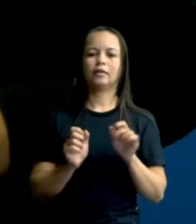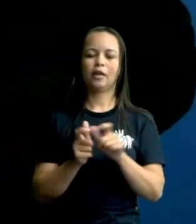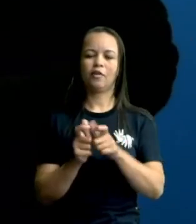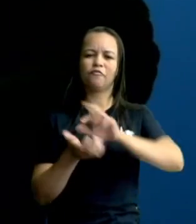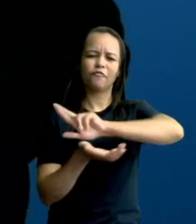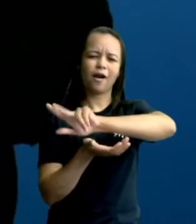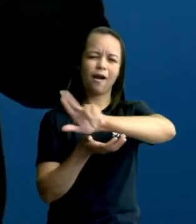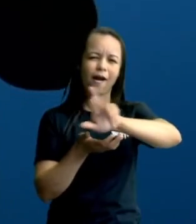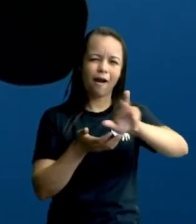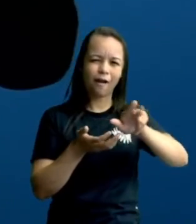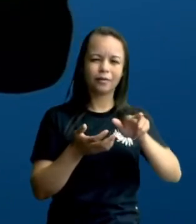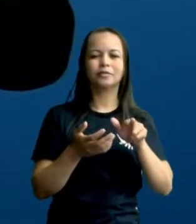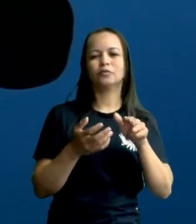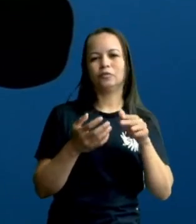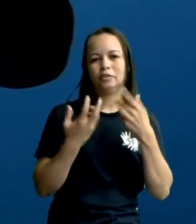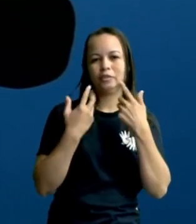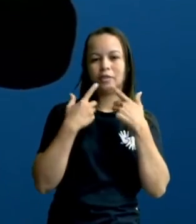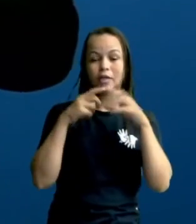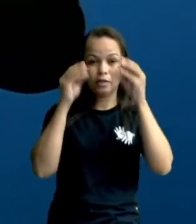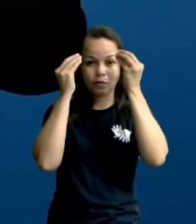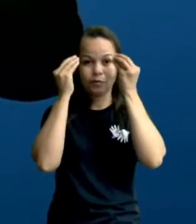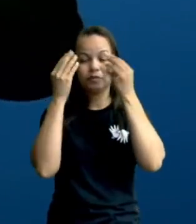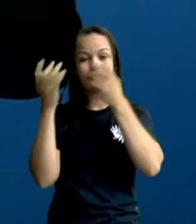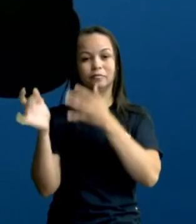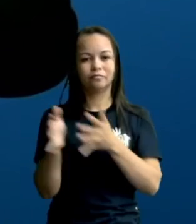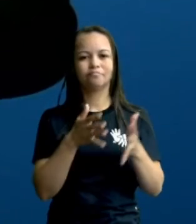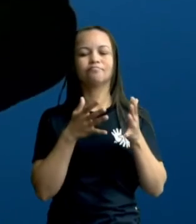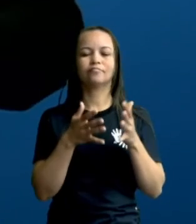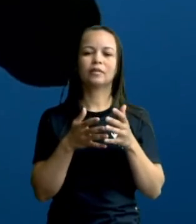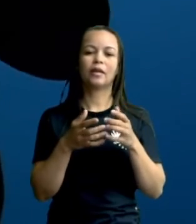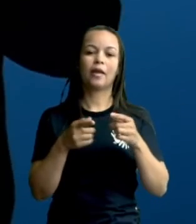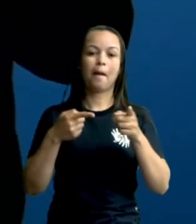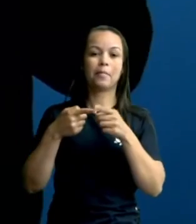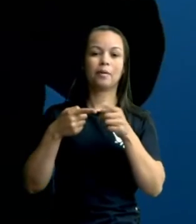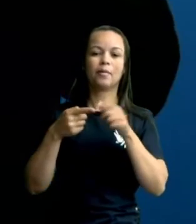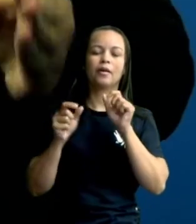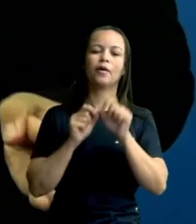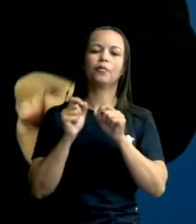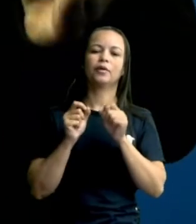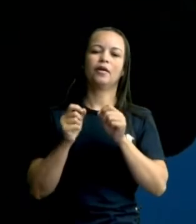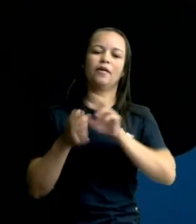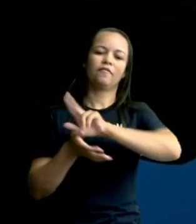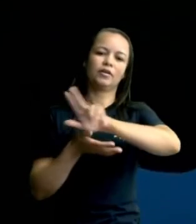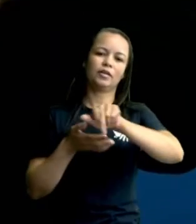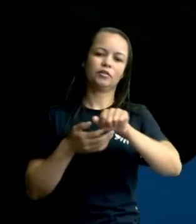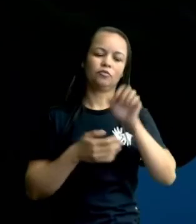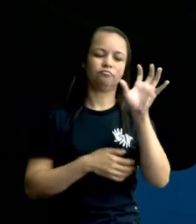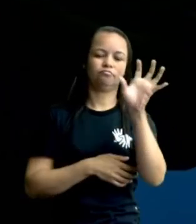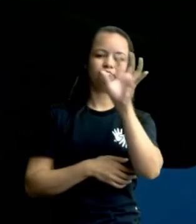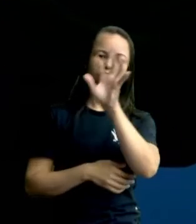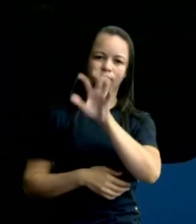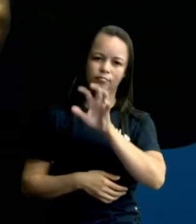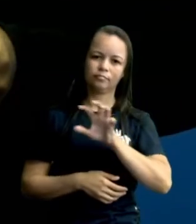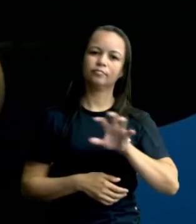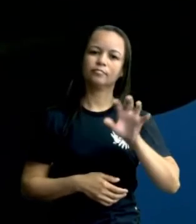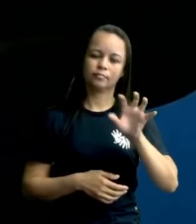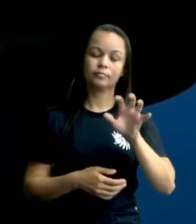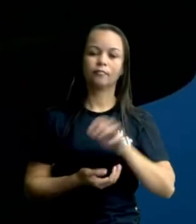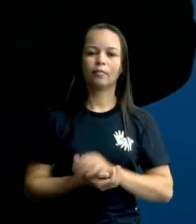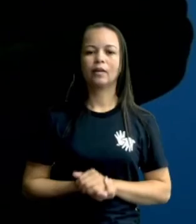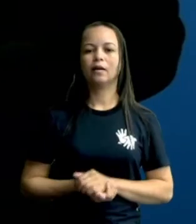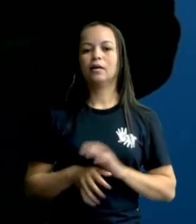pluralidade gigante. E a primeira variação que a gente pode falar são as variações regionais, ou